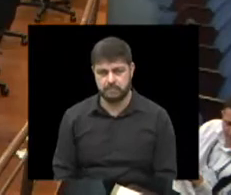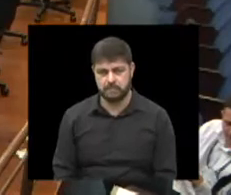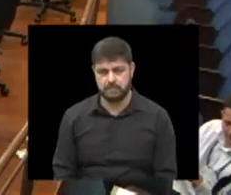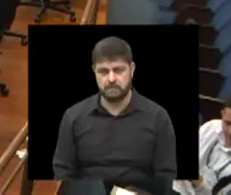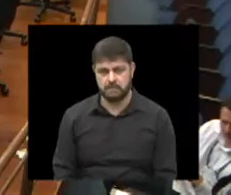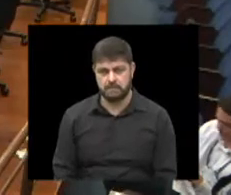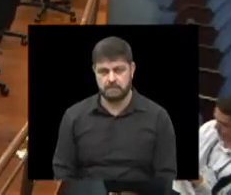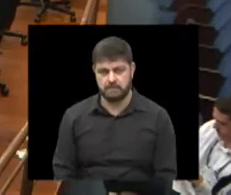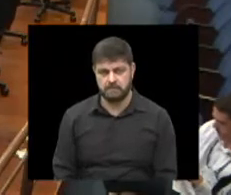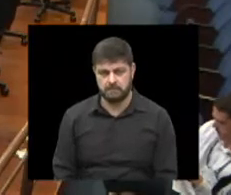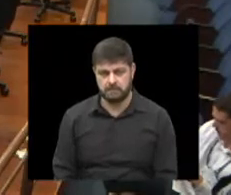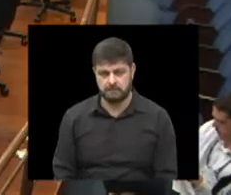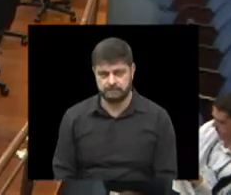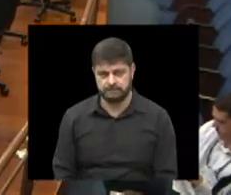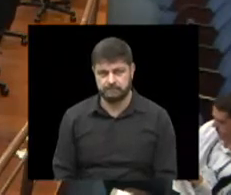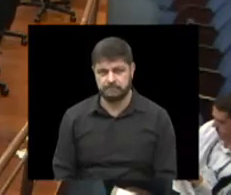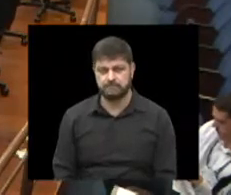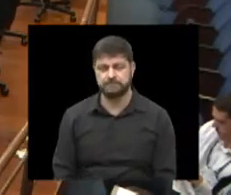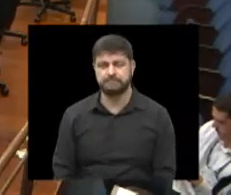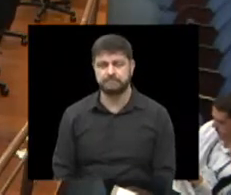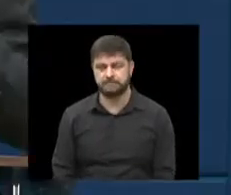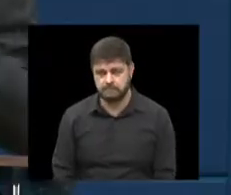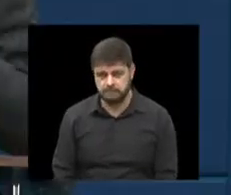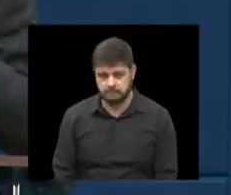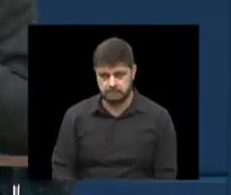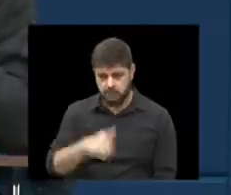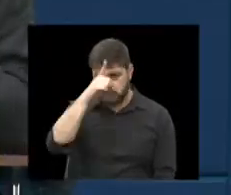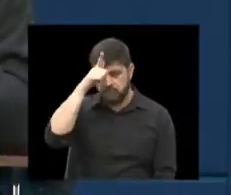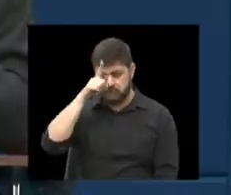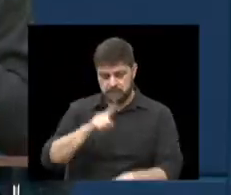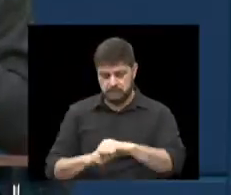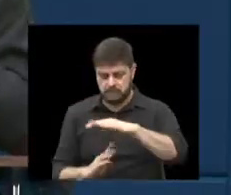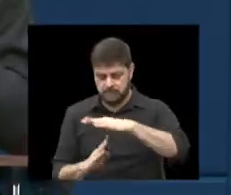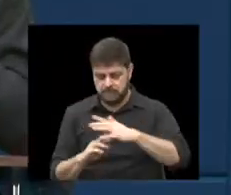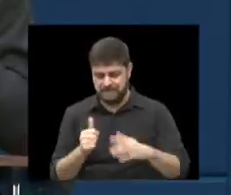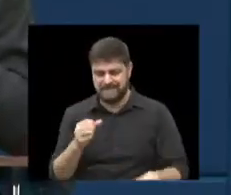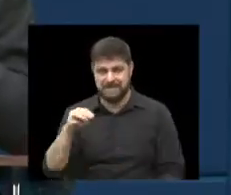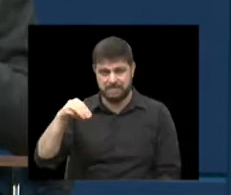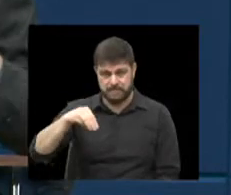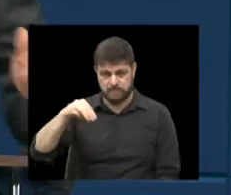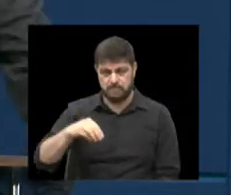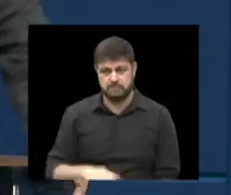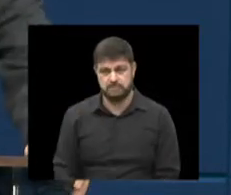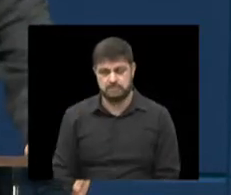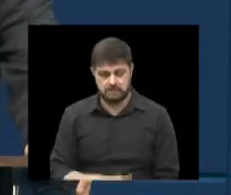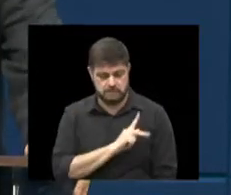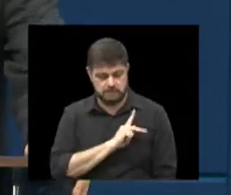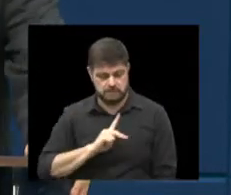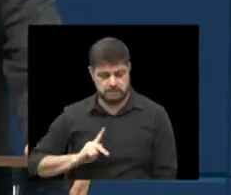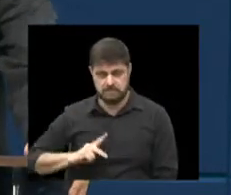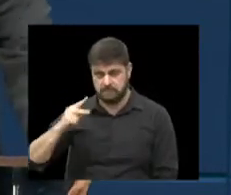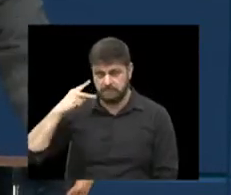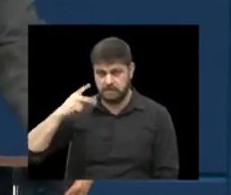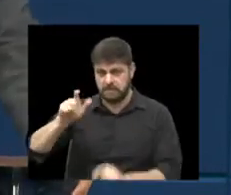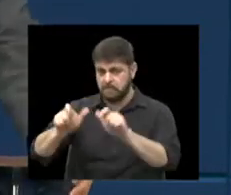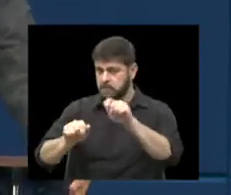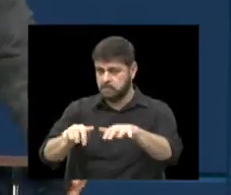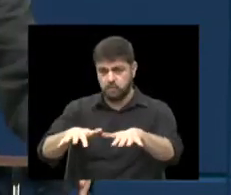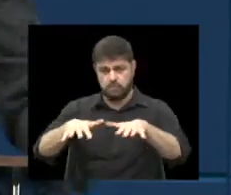Então o vereador Gustavo Peta tem a tribuna por 10 minutos. Caro presidente, demais vereadores, público aqui